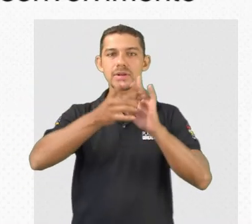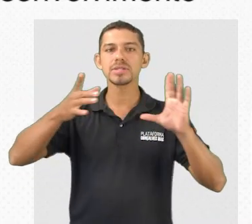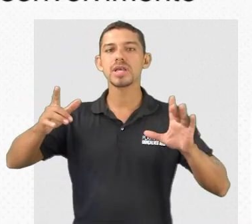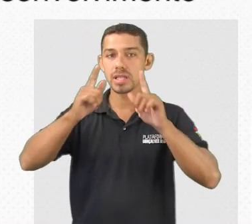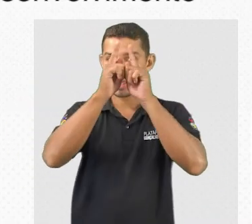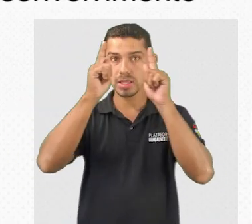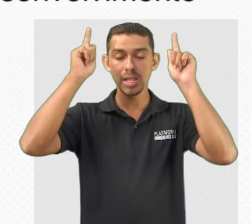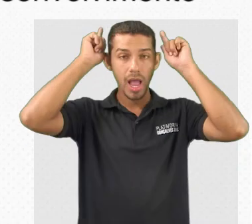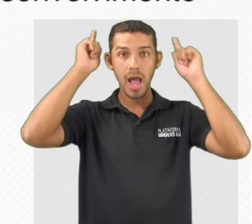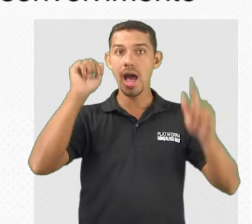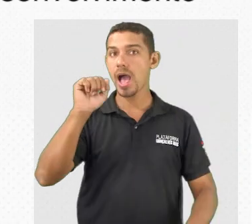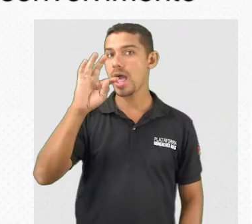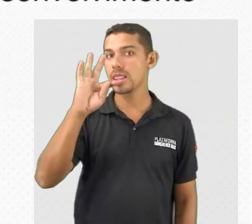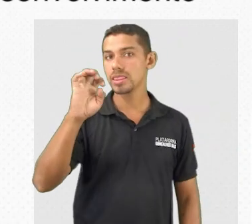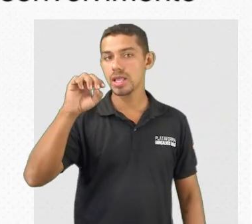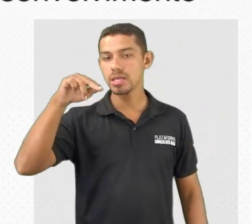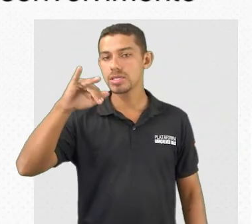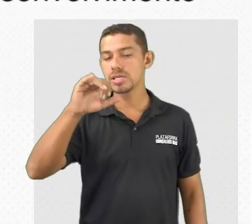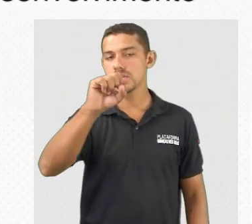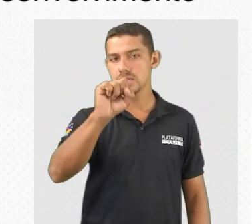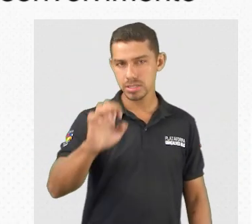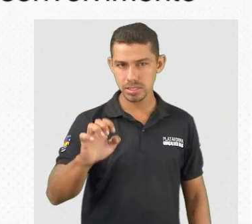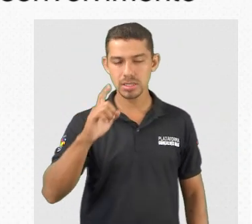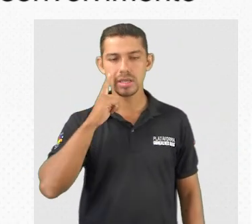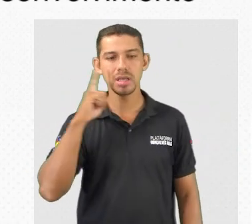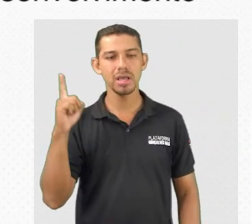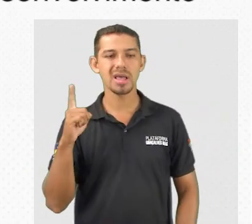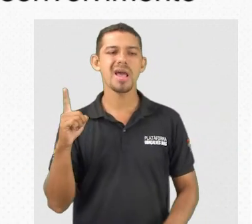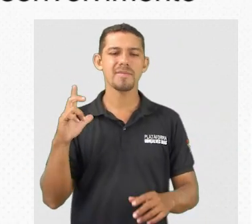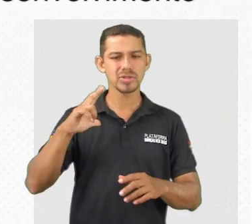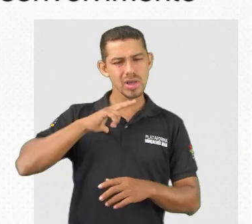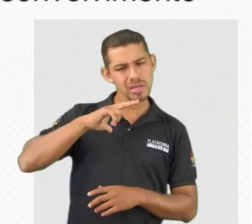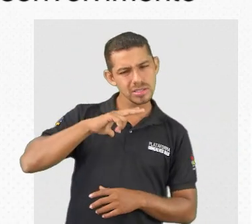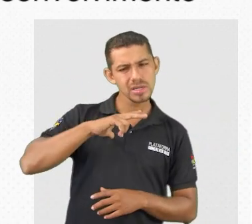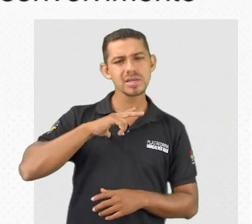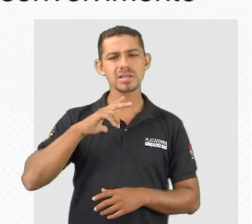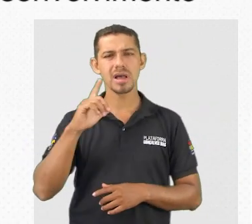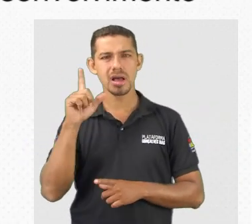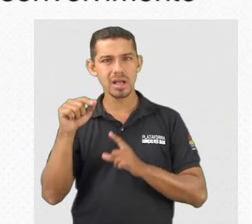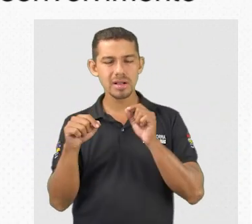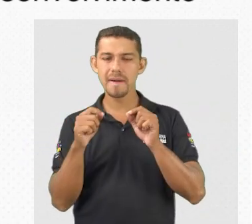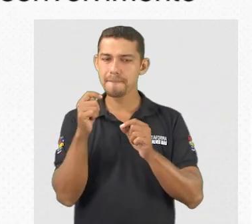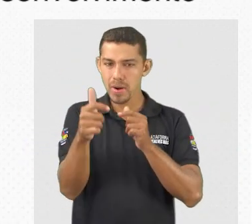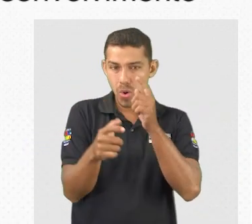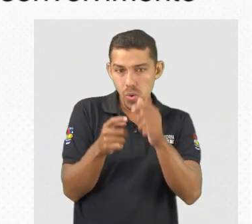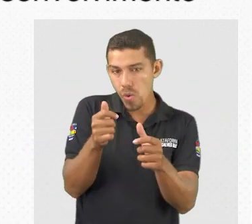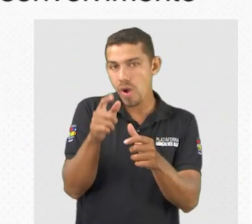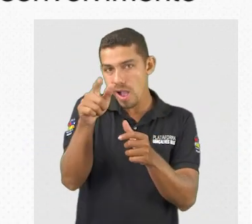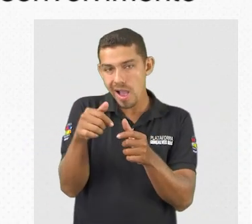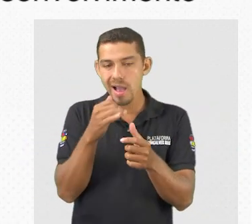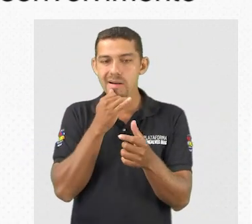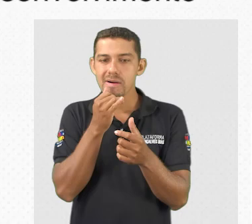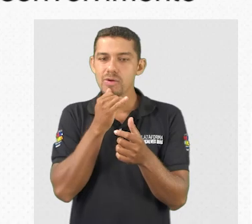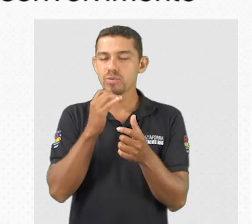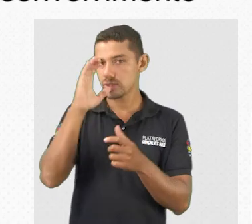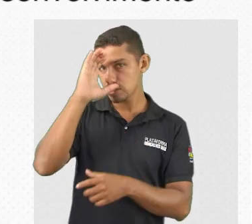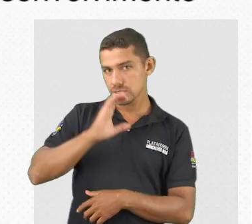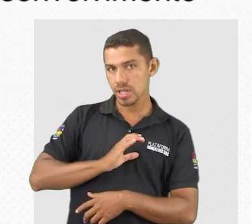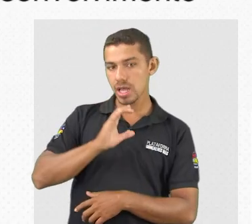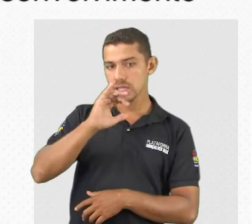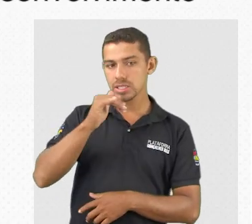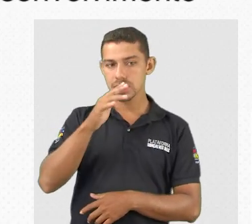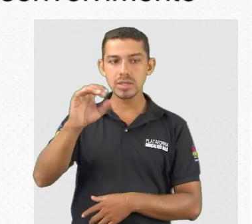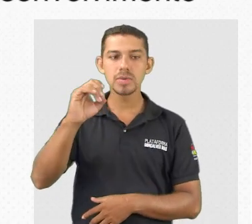ateniense. Lembrando que era uma democracia muito restrita, no sentido de que poucos eram considerados como cidadãos e,